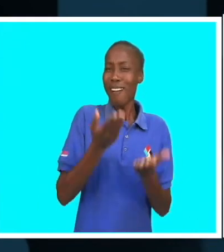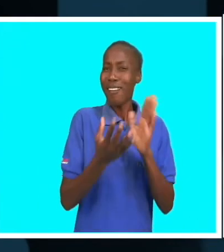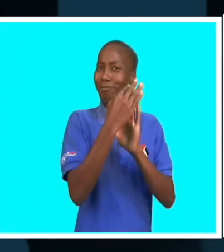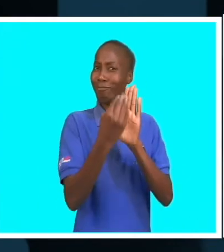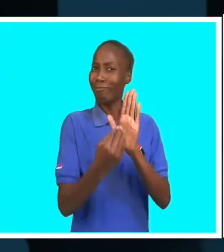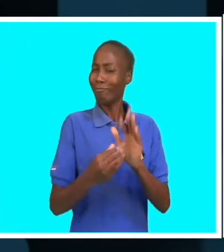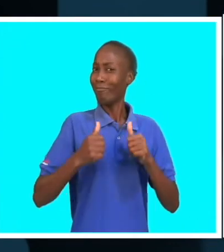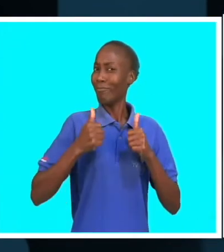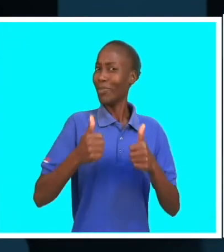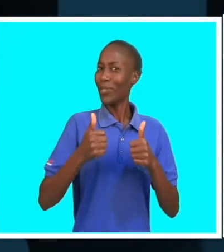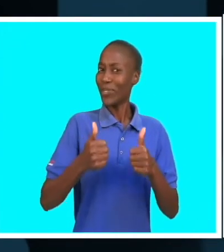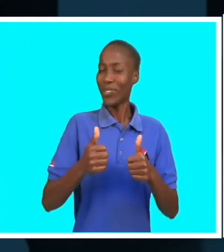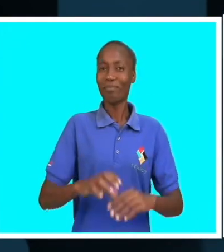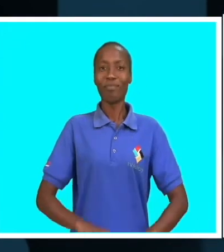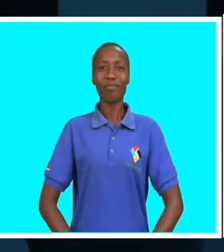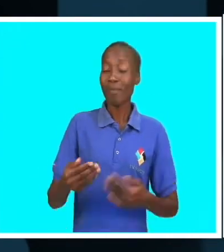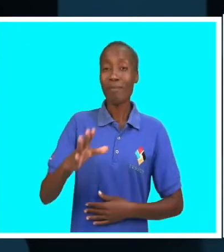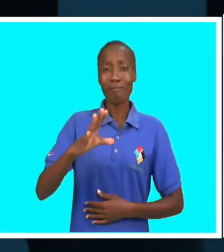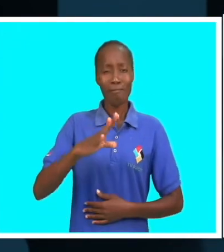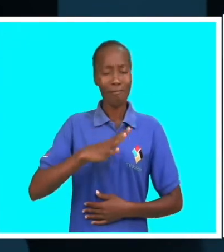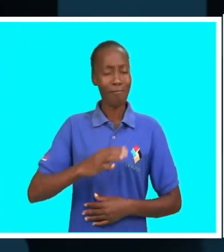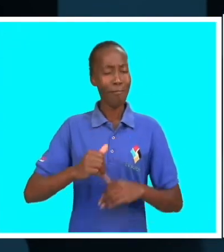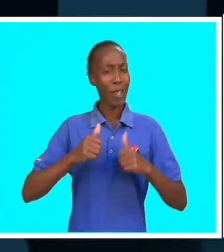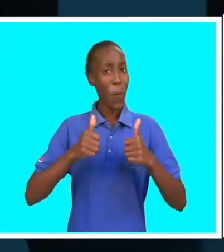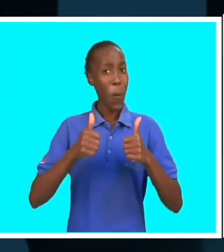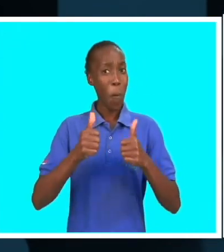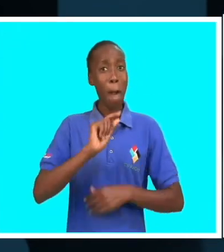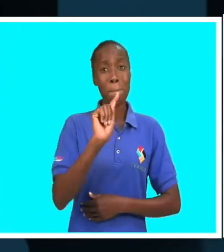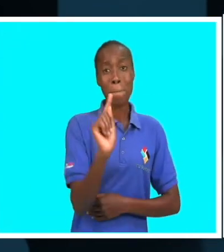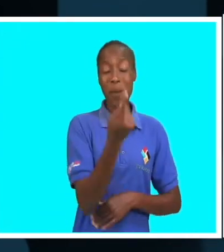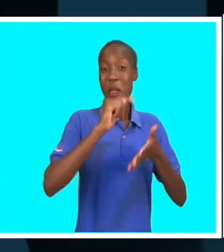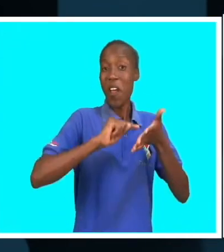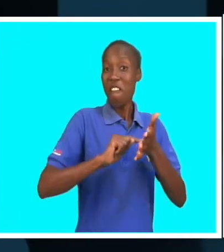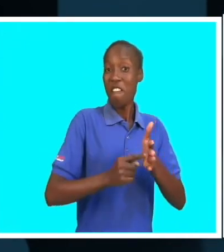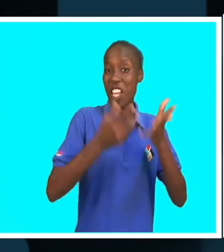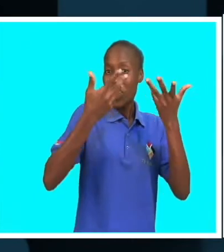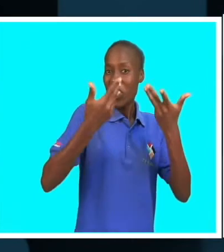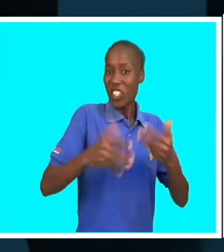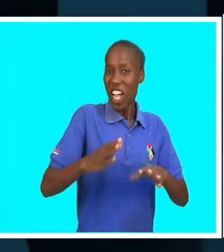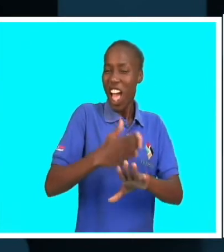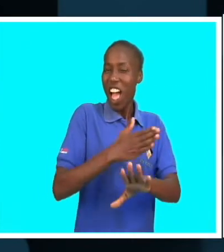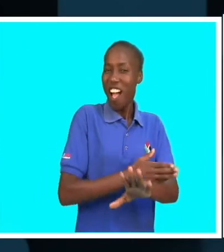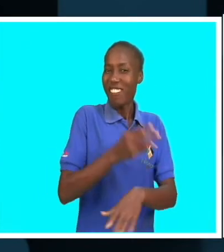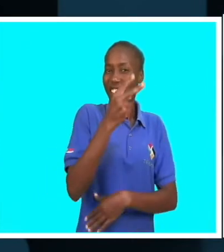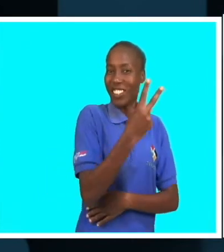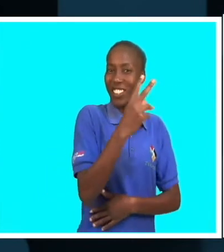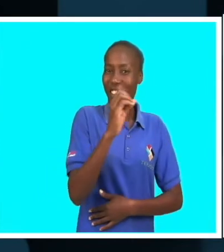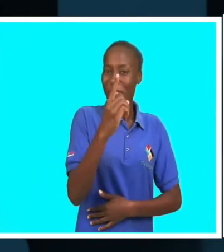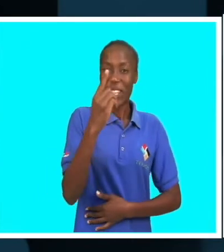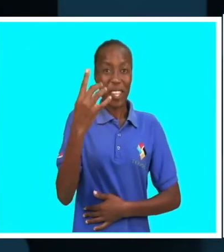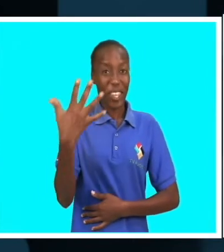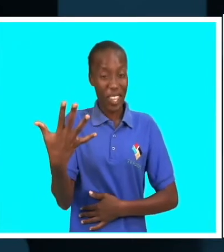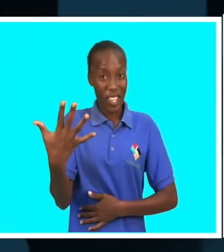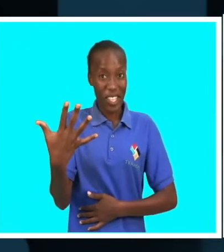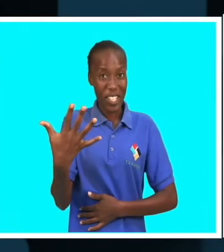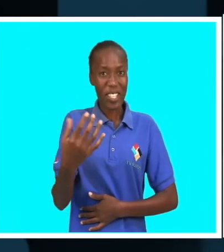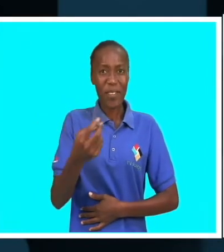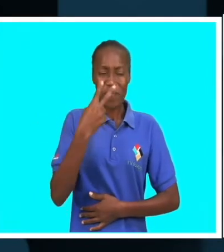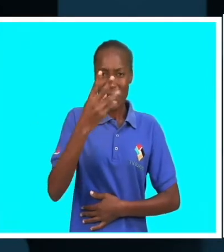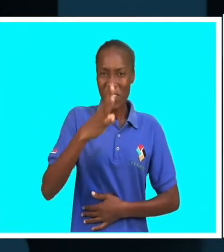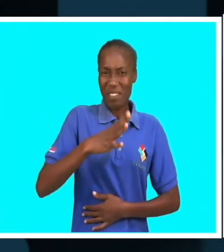balanço positivo da cerimônia. Já tem sido muito boa. O primeiro evento que nós fizemos foi em 2015.